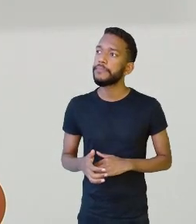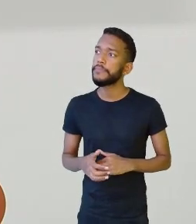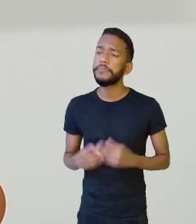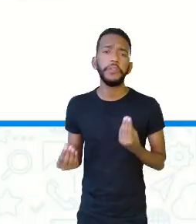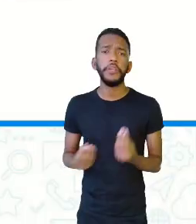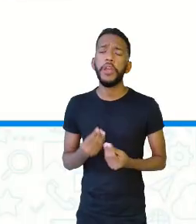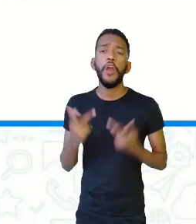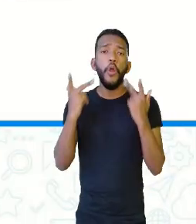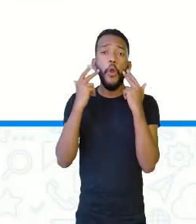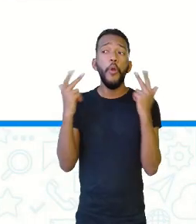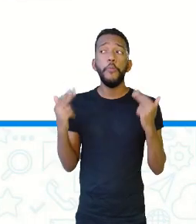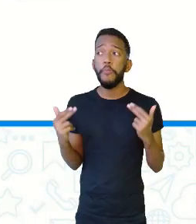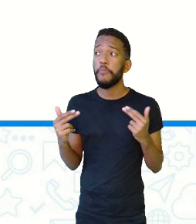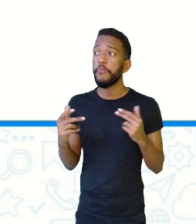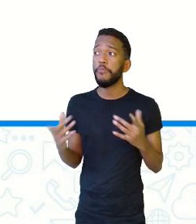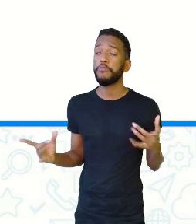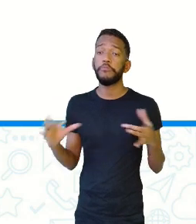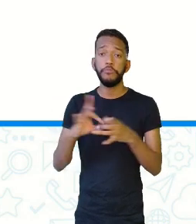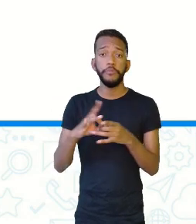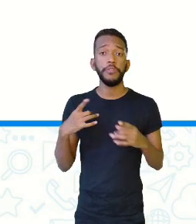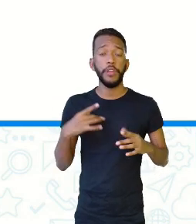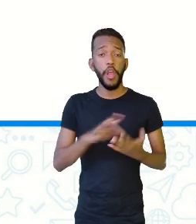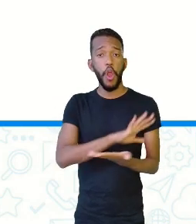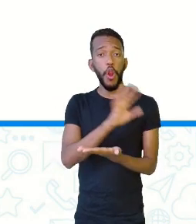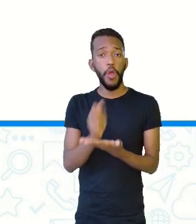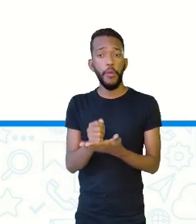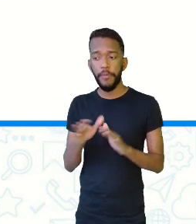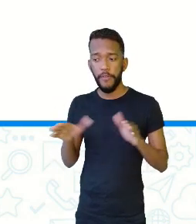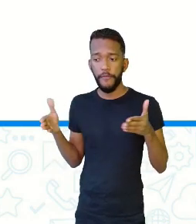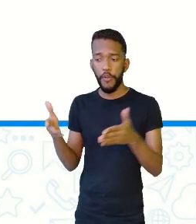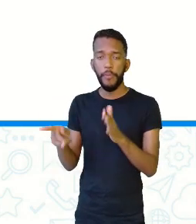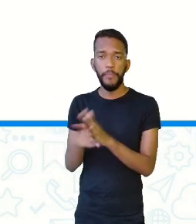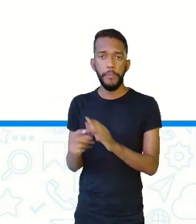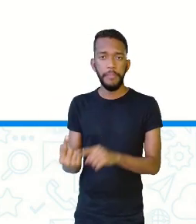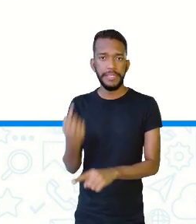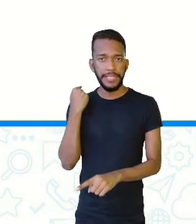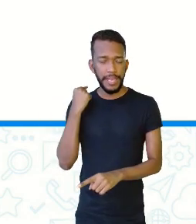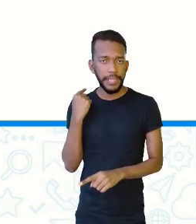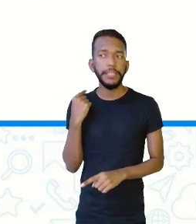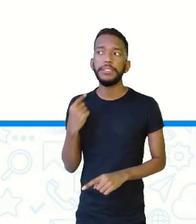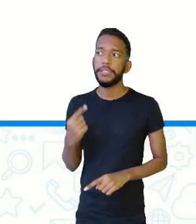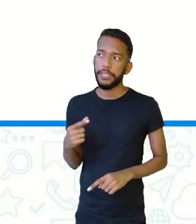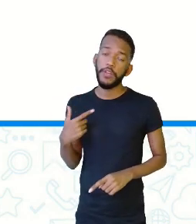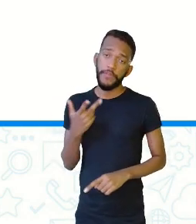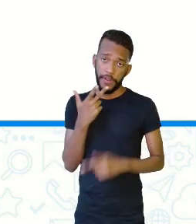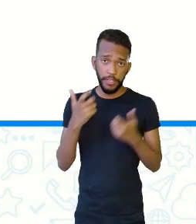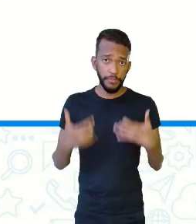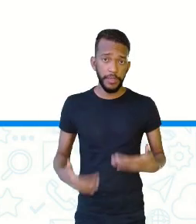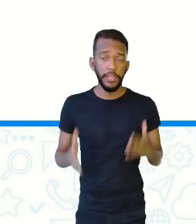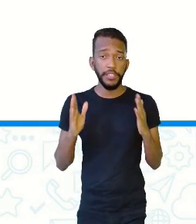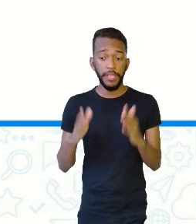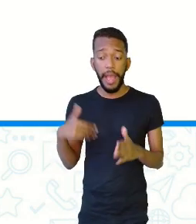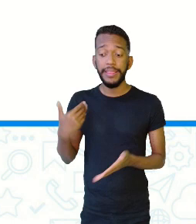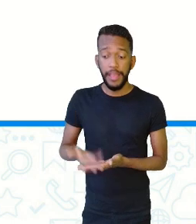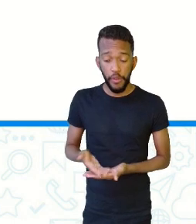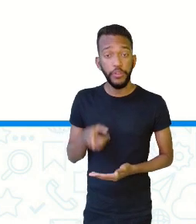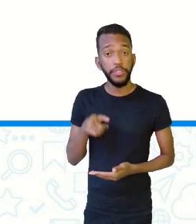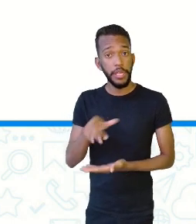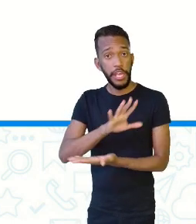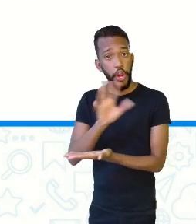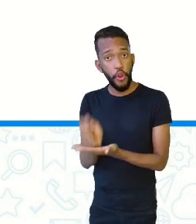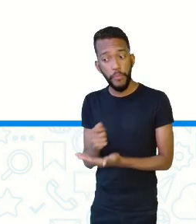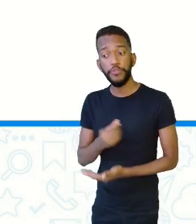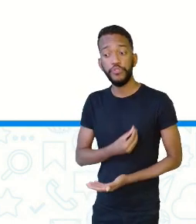comum associar a existência de quilombos como algo restrito ao passado. É como eu falei antes. Até hoje, esses